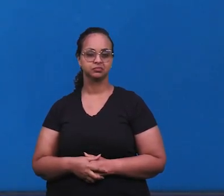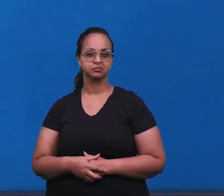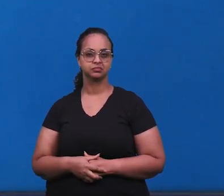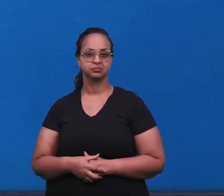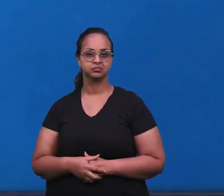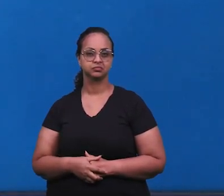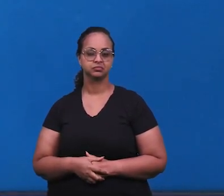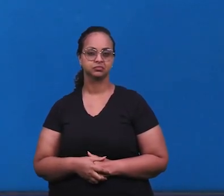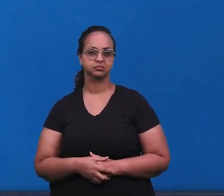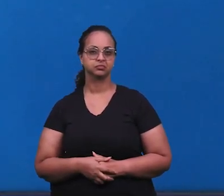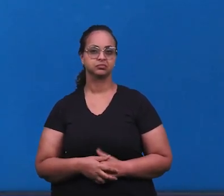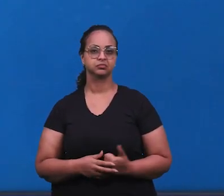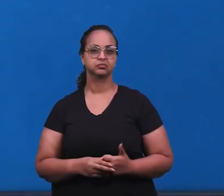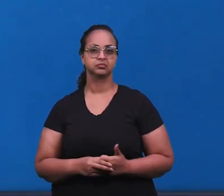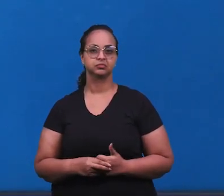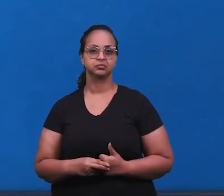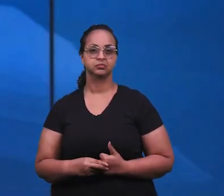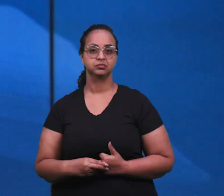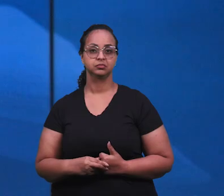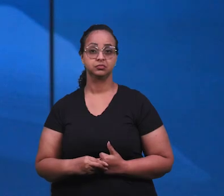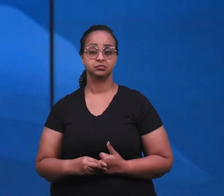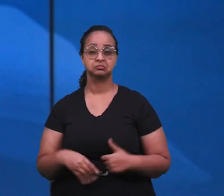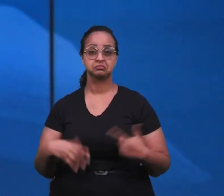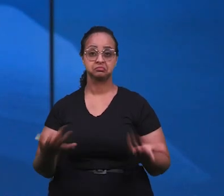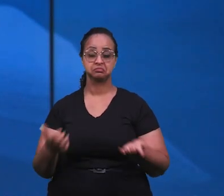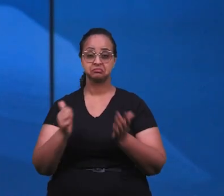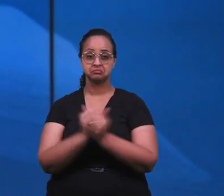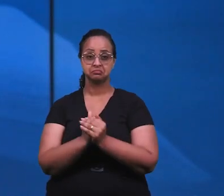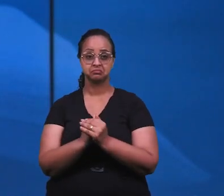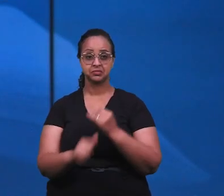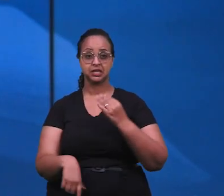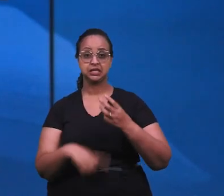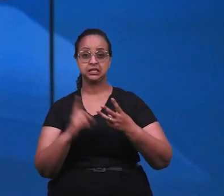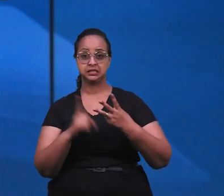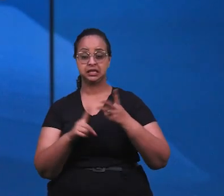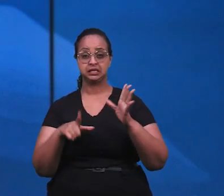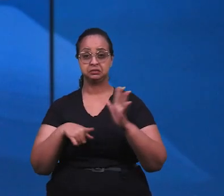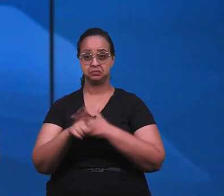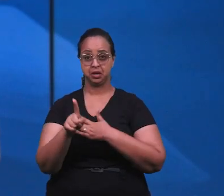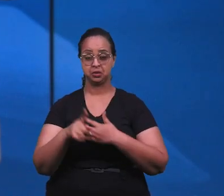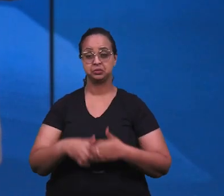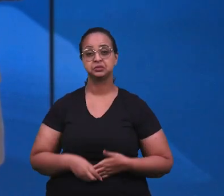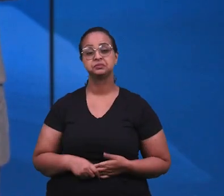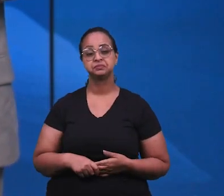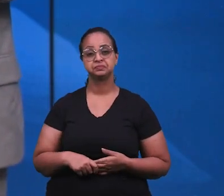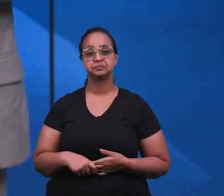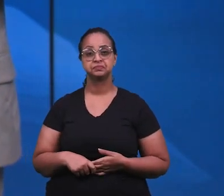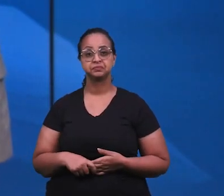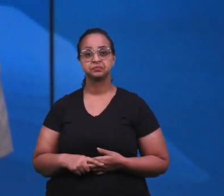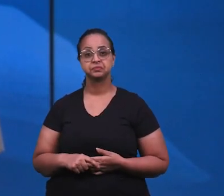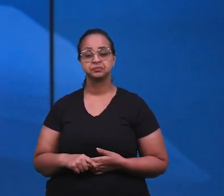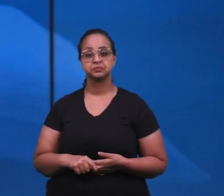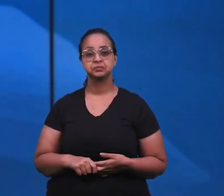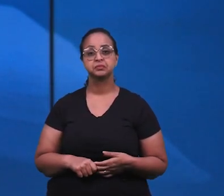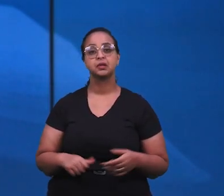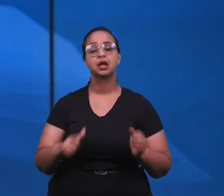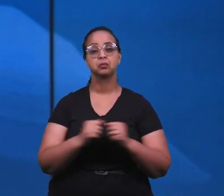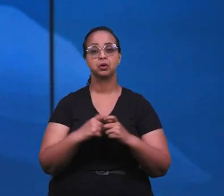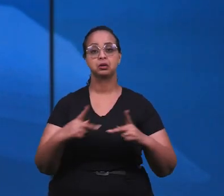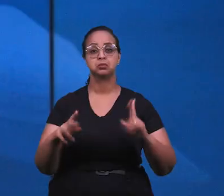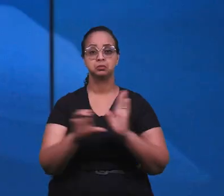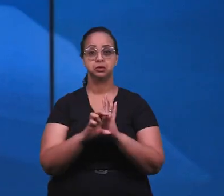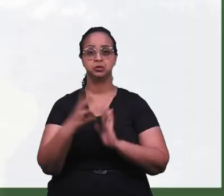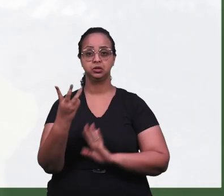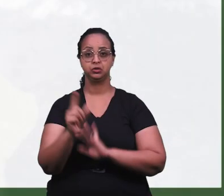sua participação. Amém, irmãos? Agora vamos para a terceira. A terceira pergunta nós vamos ler agora. Ela diz assim, lendo Apocalipse capítulo